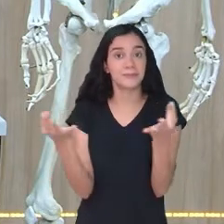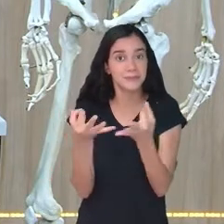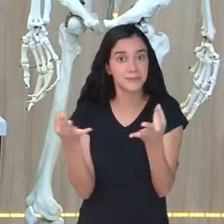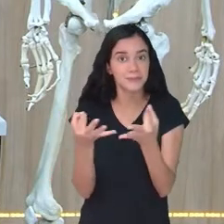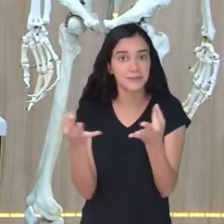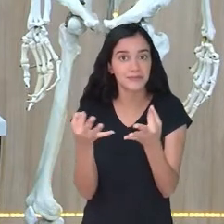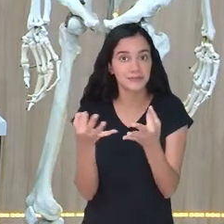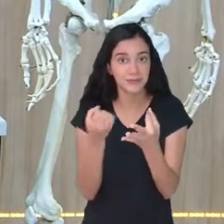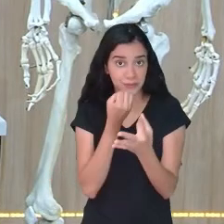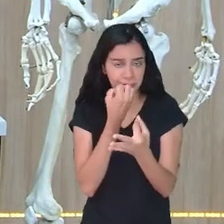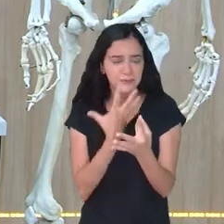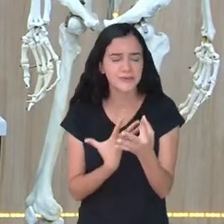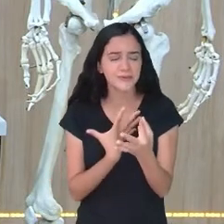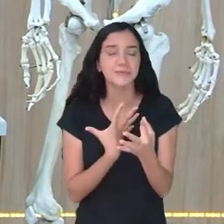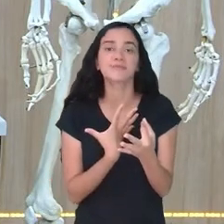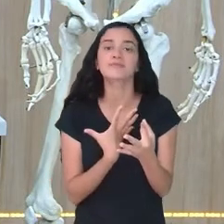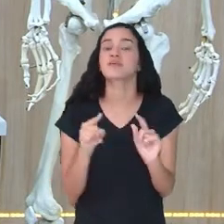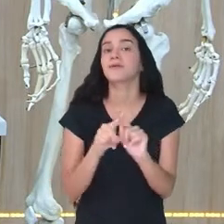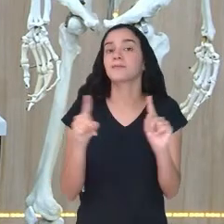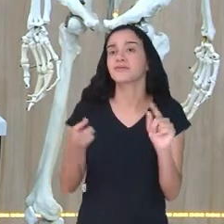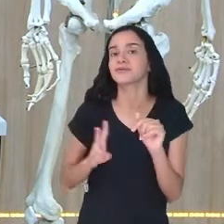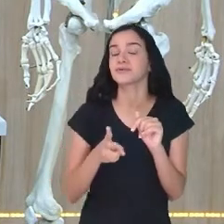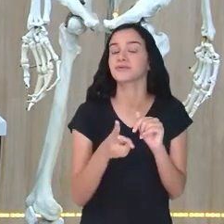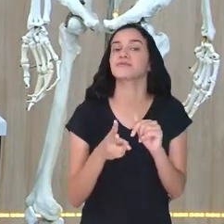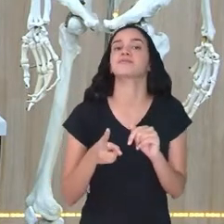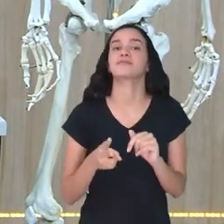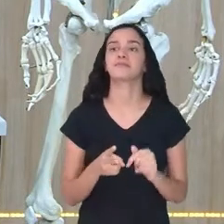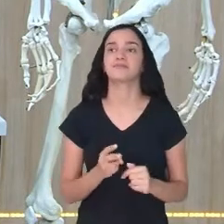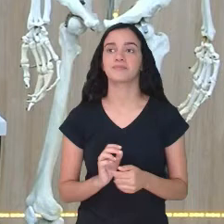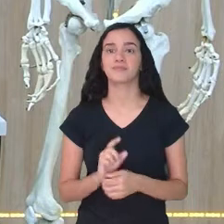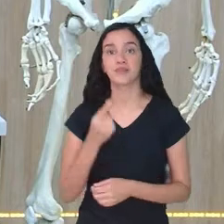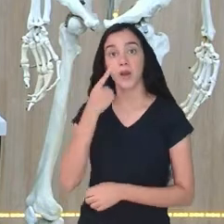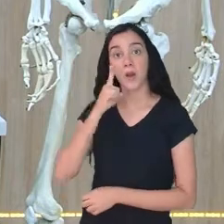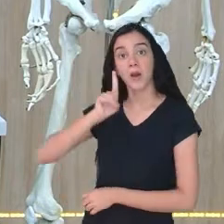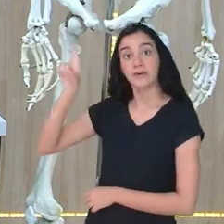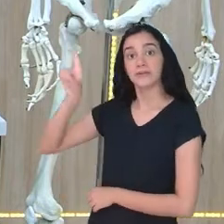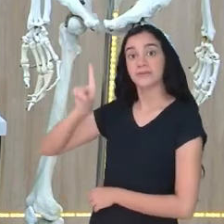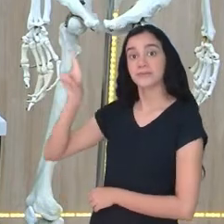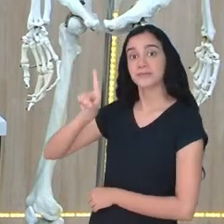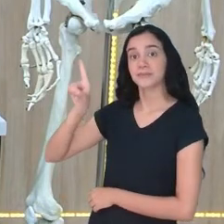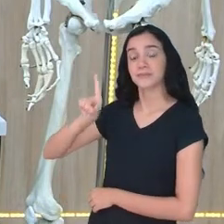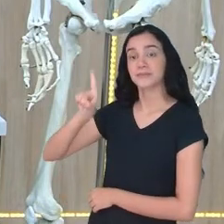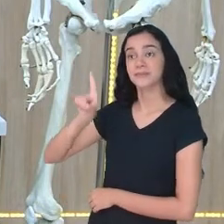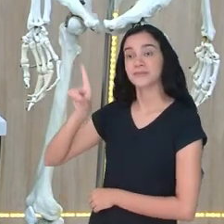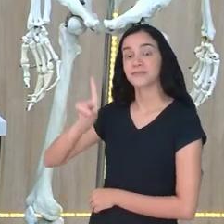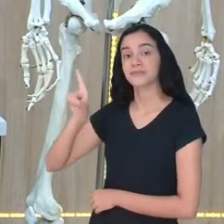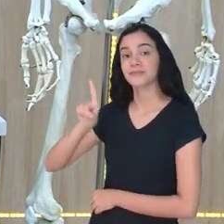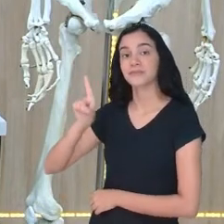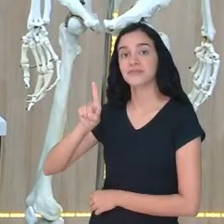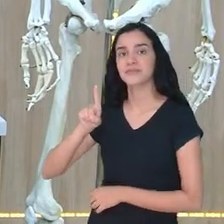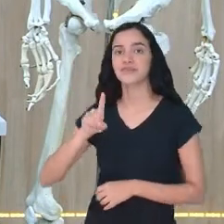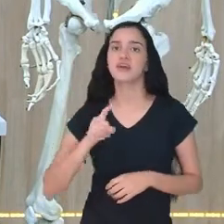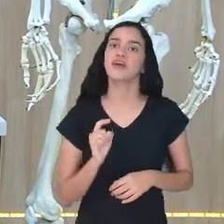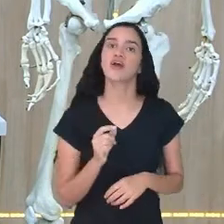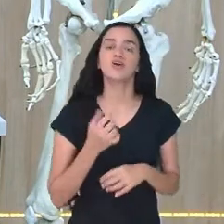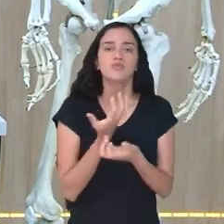uma harmonia. Mas vamos lá. E aí eu estou trazendo para vocês a questão aí do esqueleto, né? Para a gente